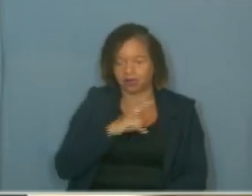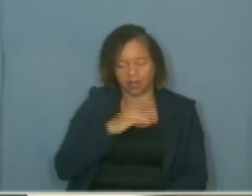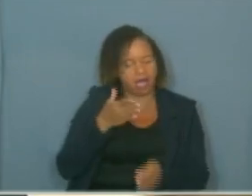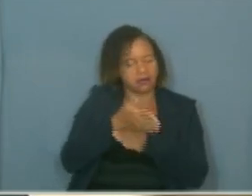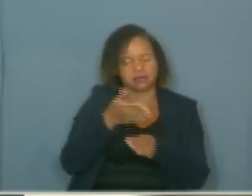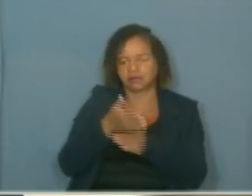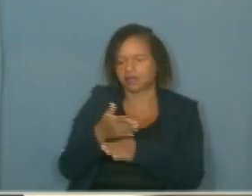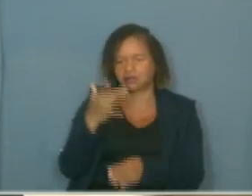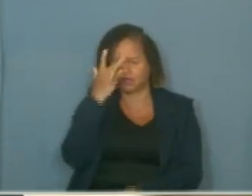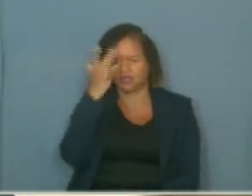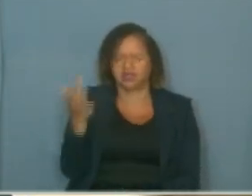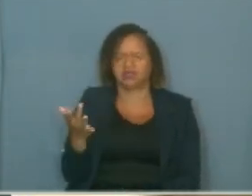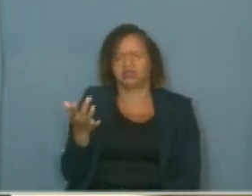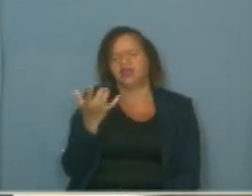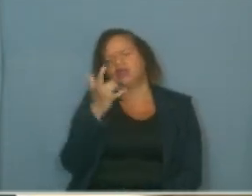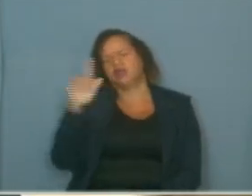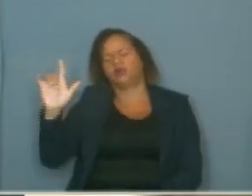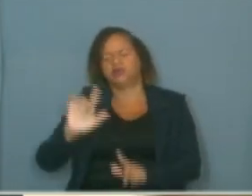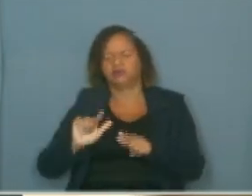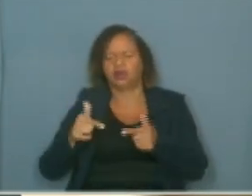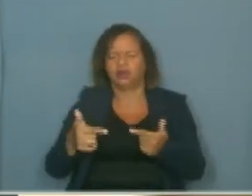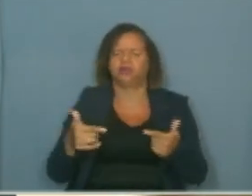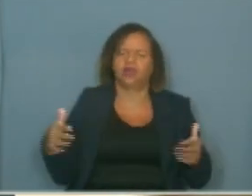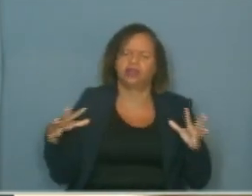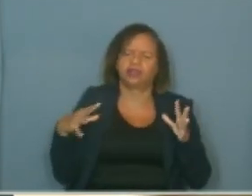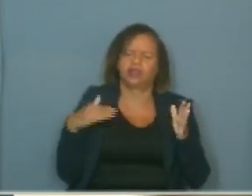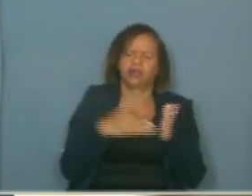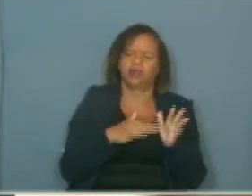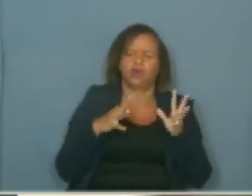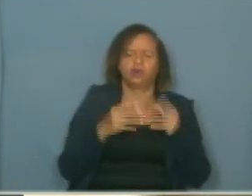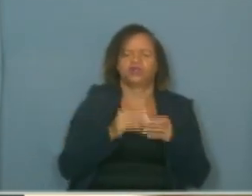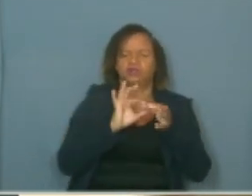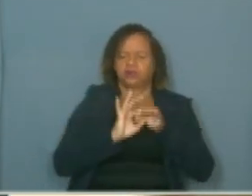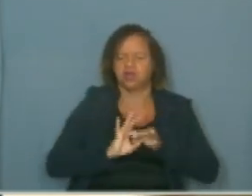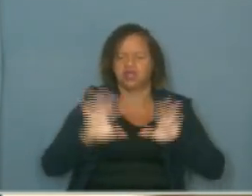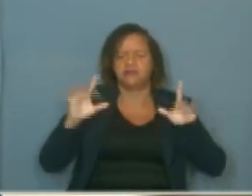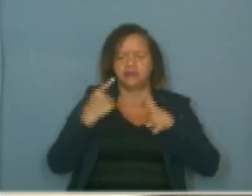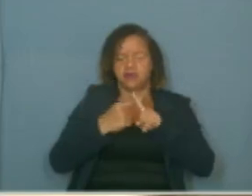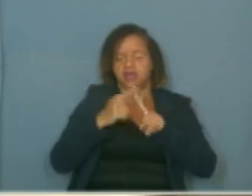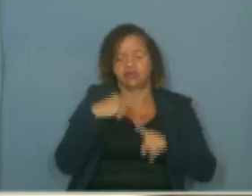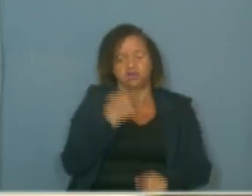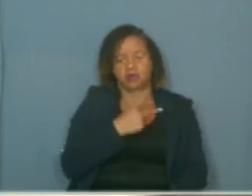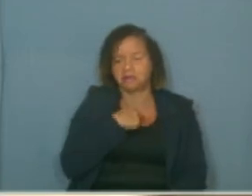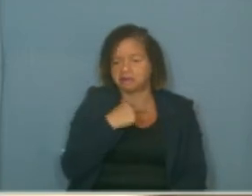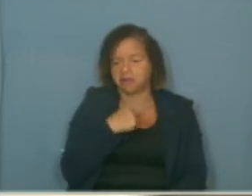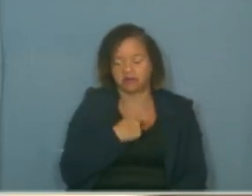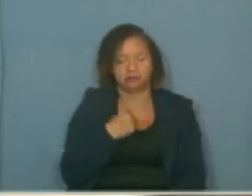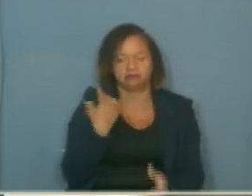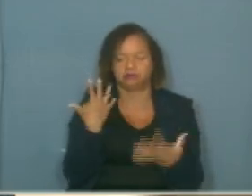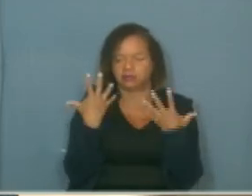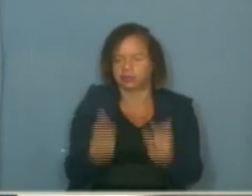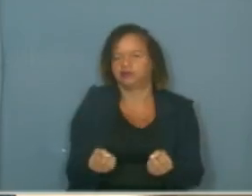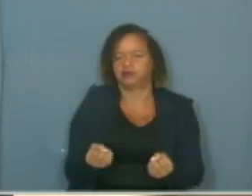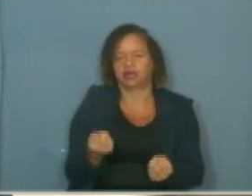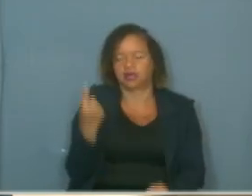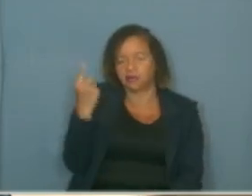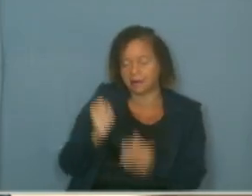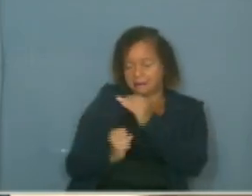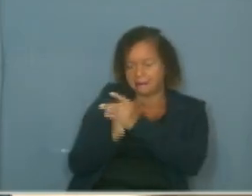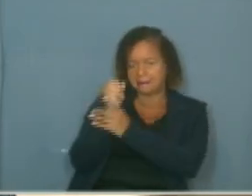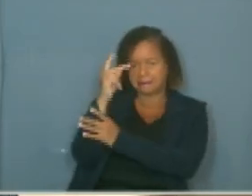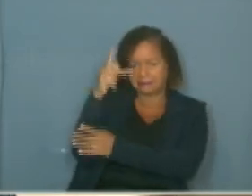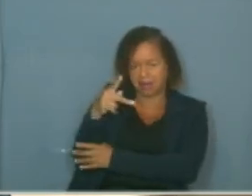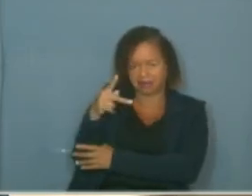acesso a ele. E outras tantas lutas, até que todas sejamos livres, porque a gente não pode mais admitir que uma planta